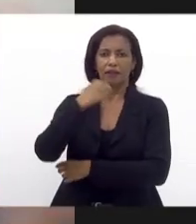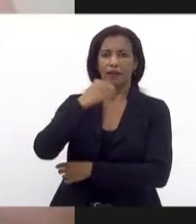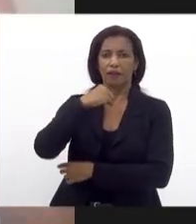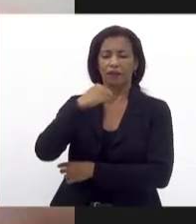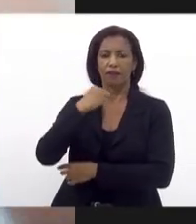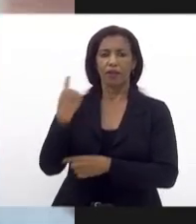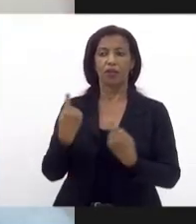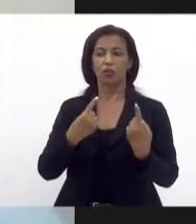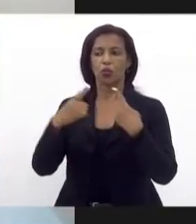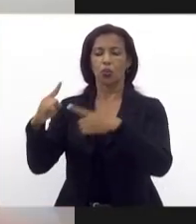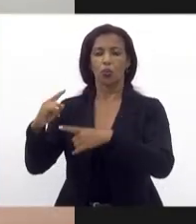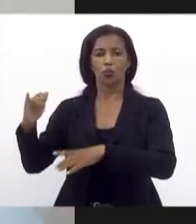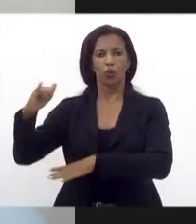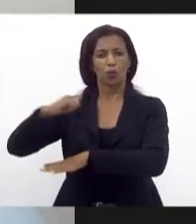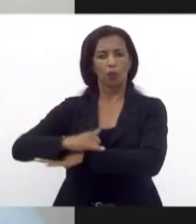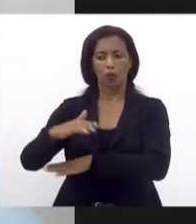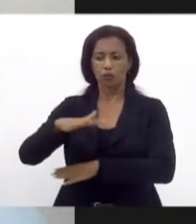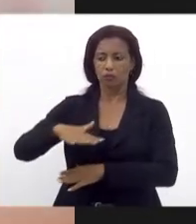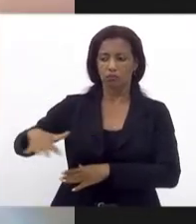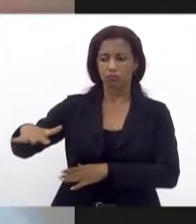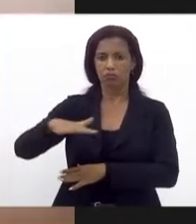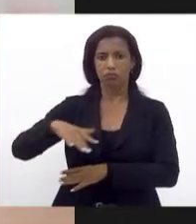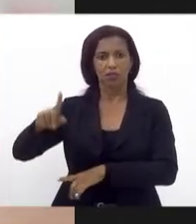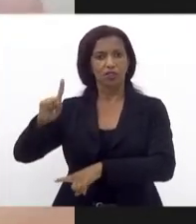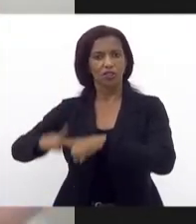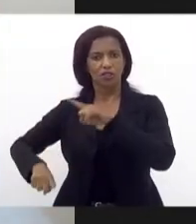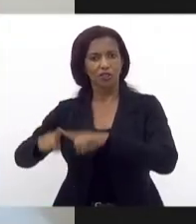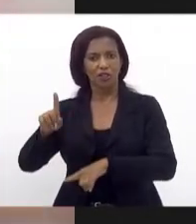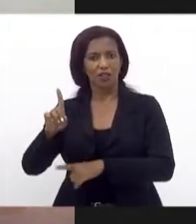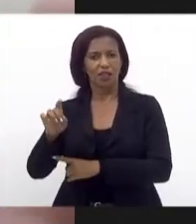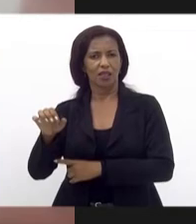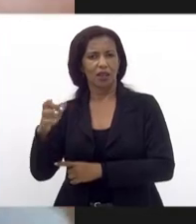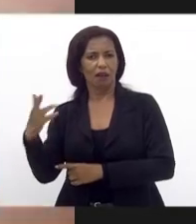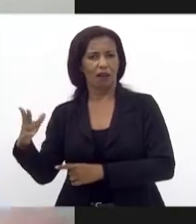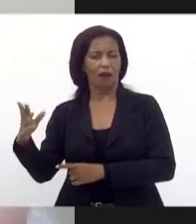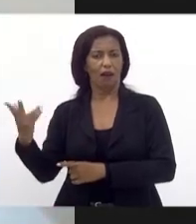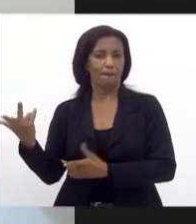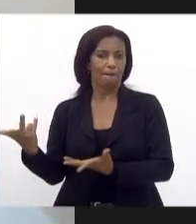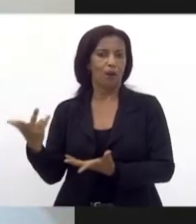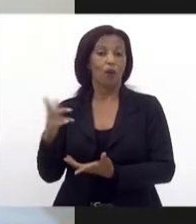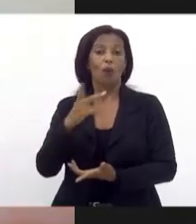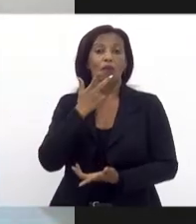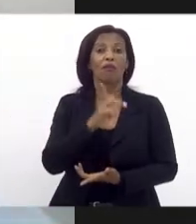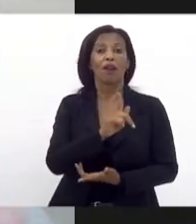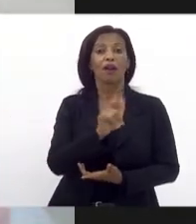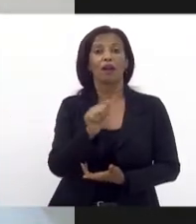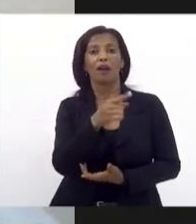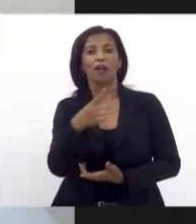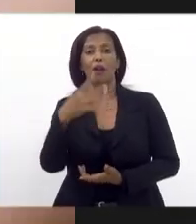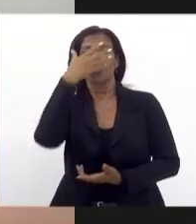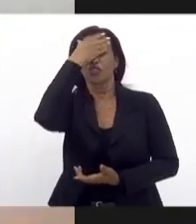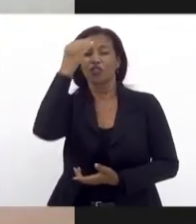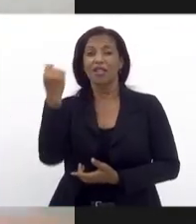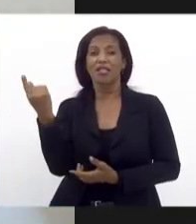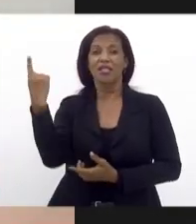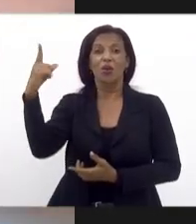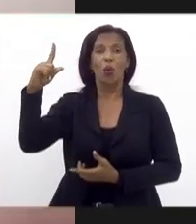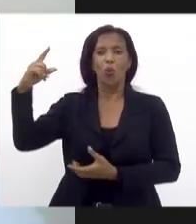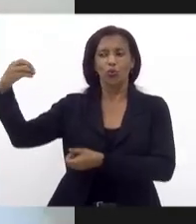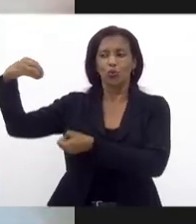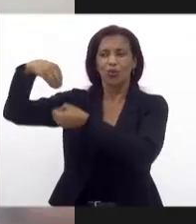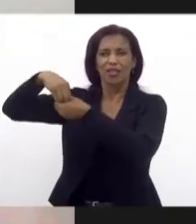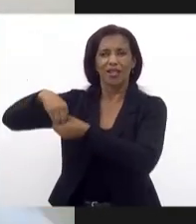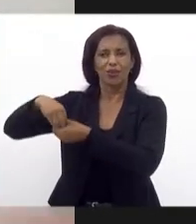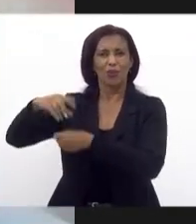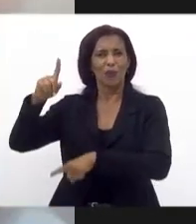outro aeroporto que tem ali dentro, que é o terminal de cargas, que é o TECAR. Basicamente, quando se fala Galeão, se esquece que tem outro terminal junto, que é o